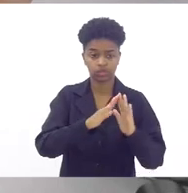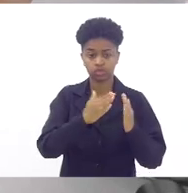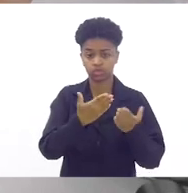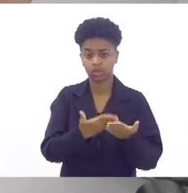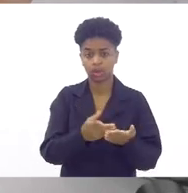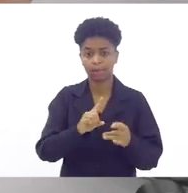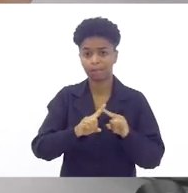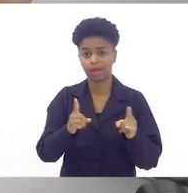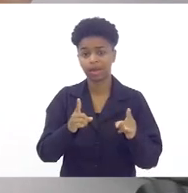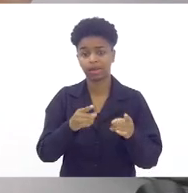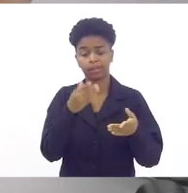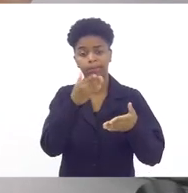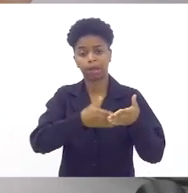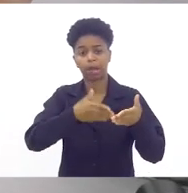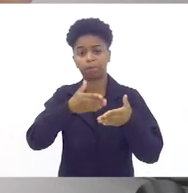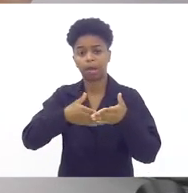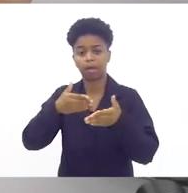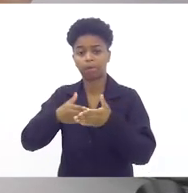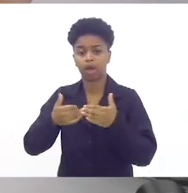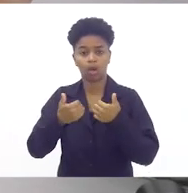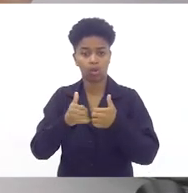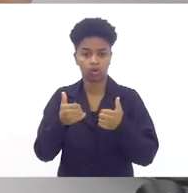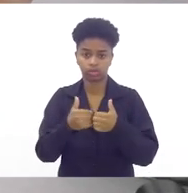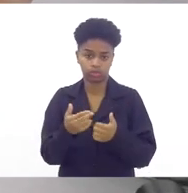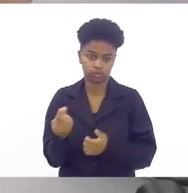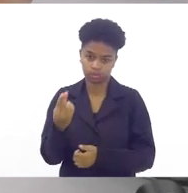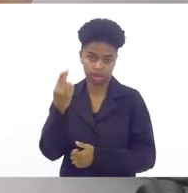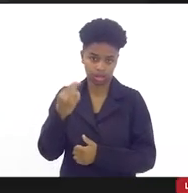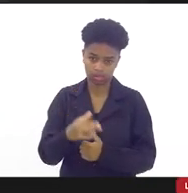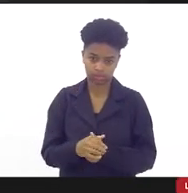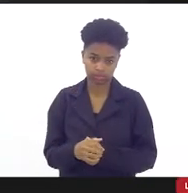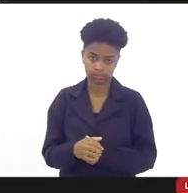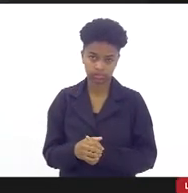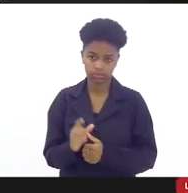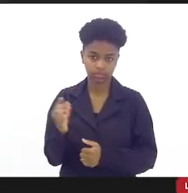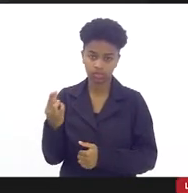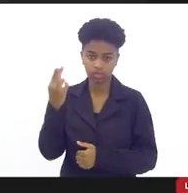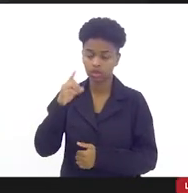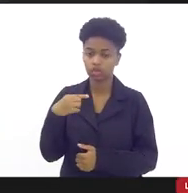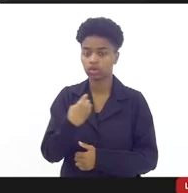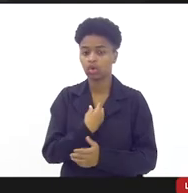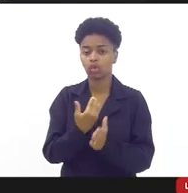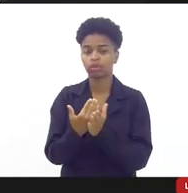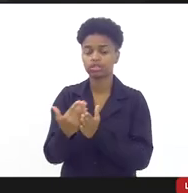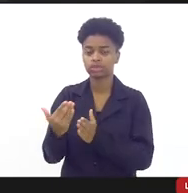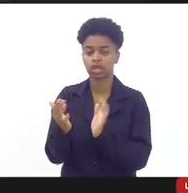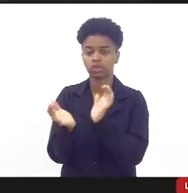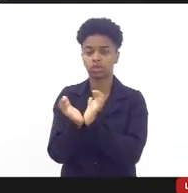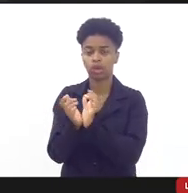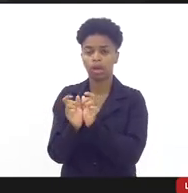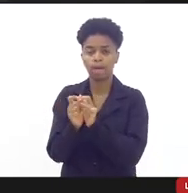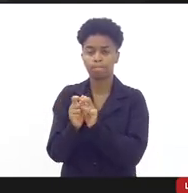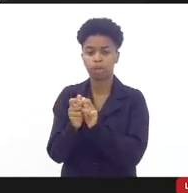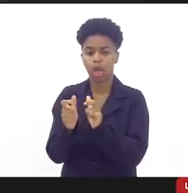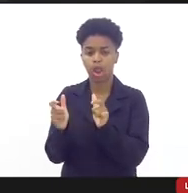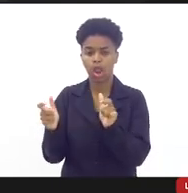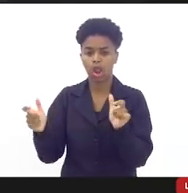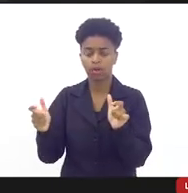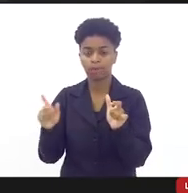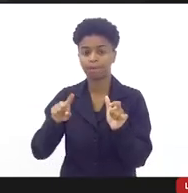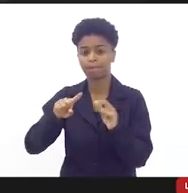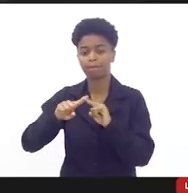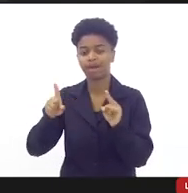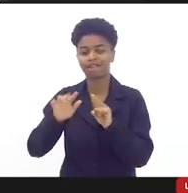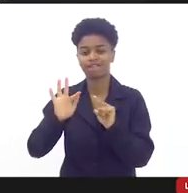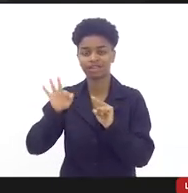serem barreirados na porta do ônibus não dá mais para a gente começar com uma turma cheia e finalizar o curso com